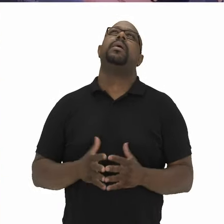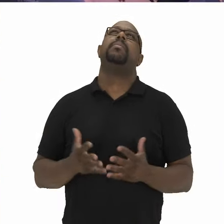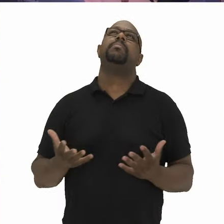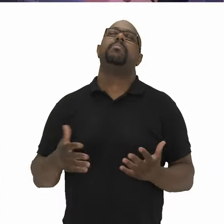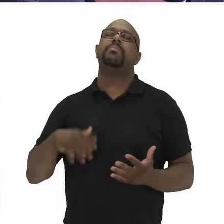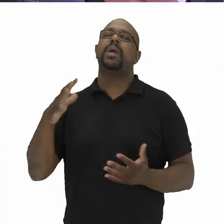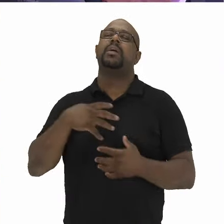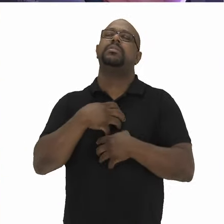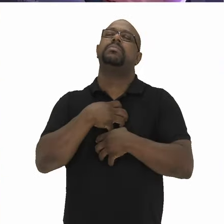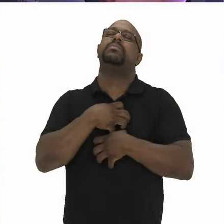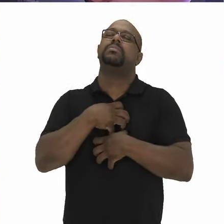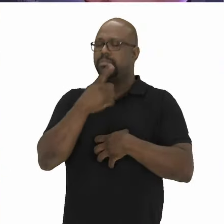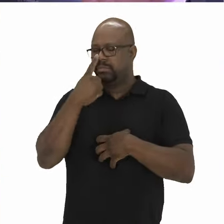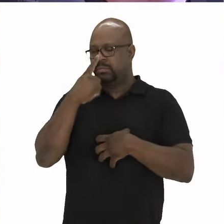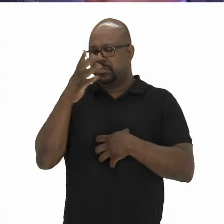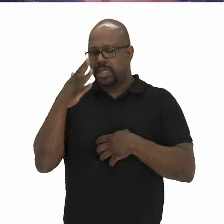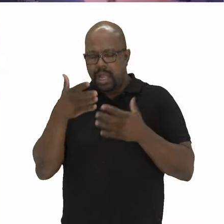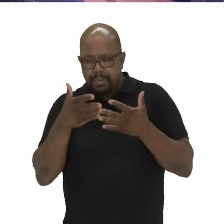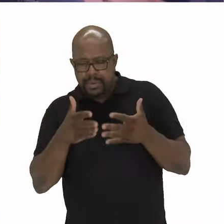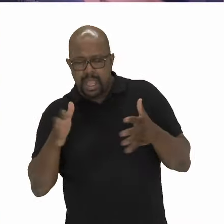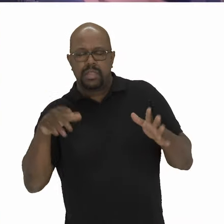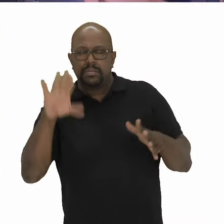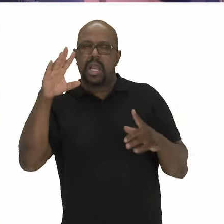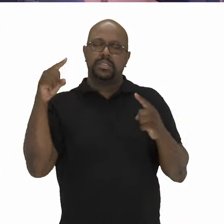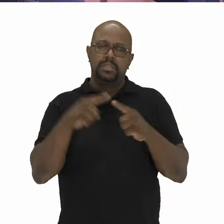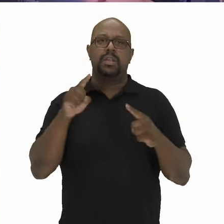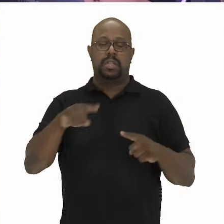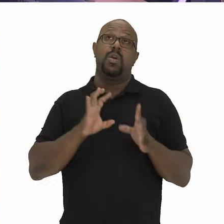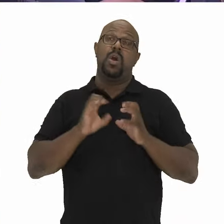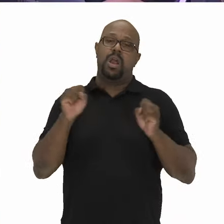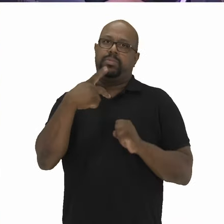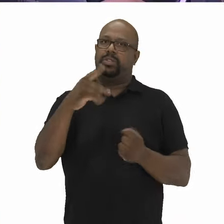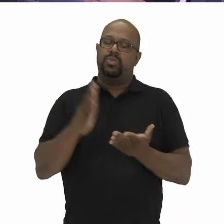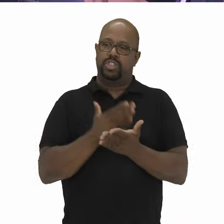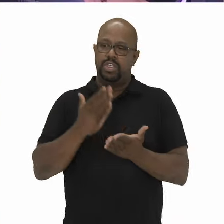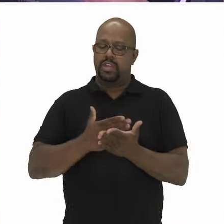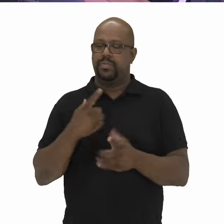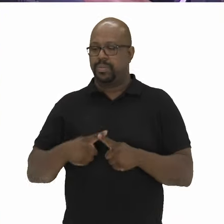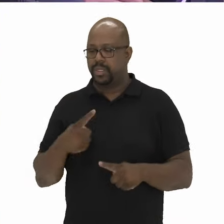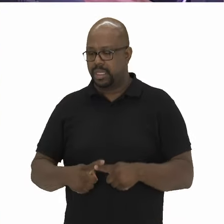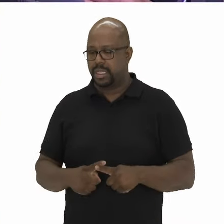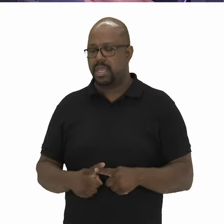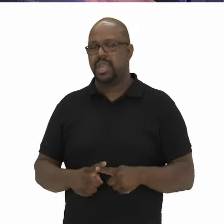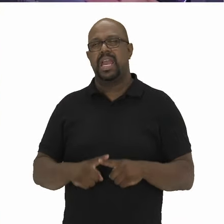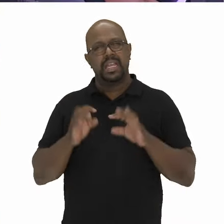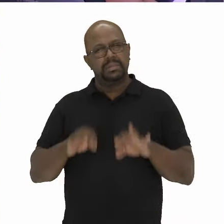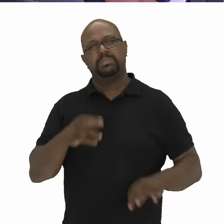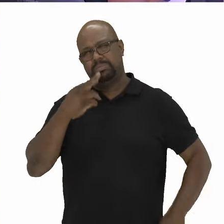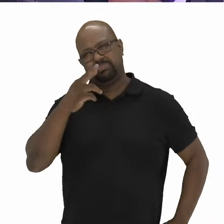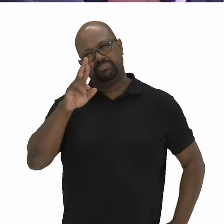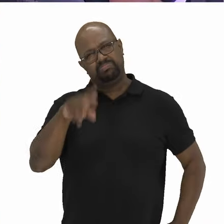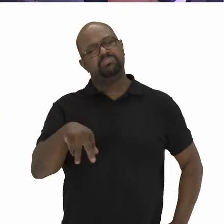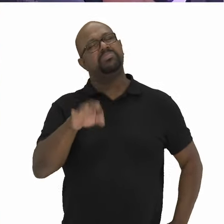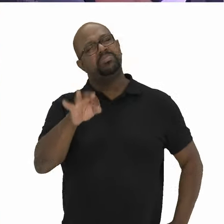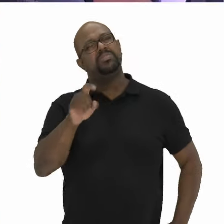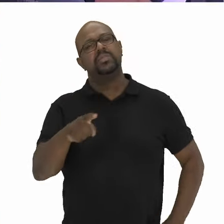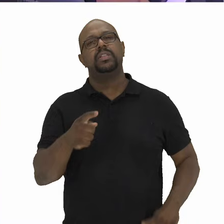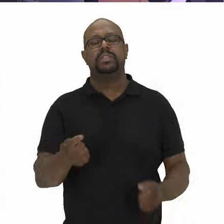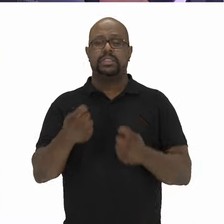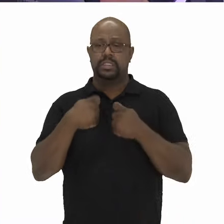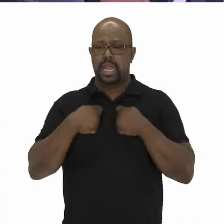pensamento mais amoroso mais aberto mais adequado e E é isso que eu amo nos seus livros porque realmente